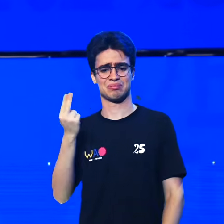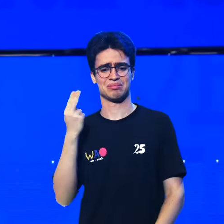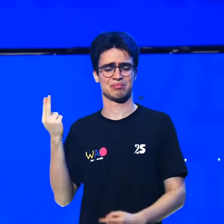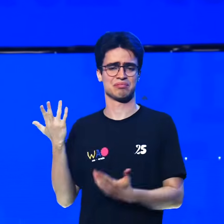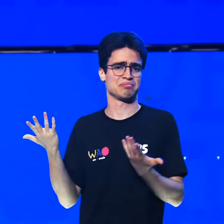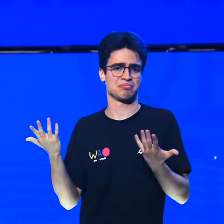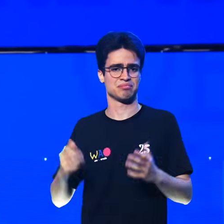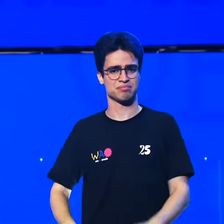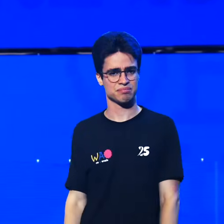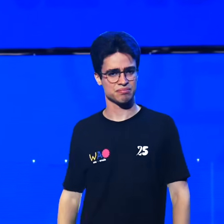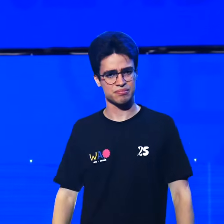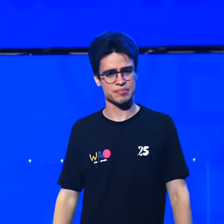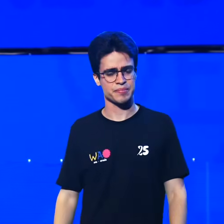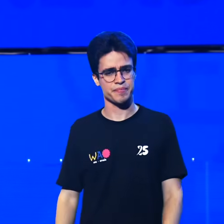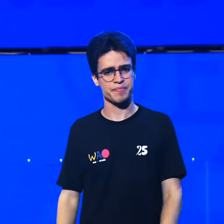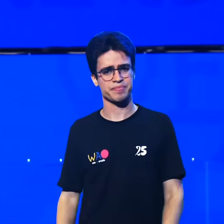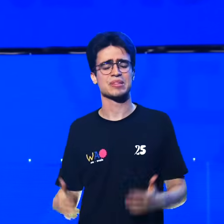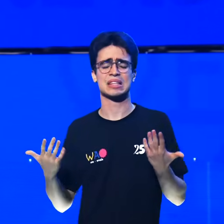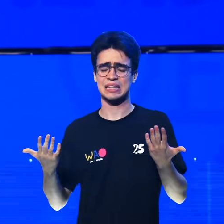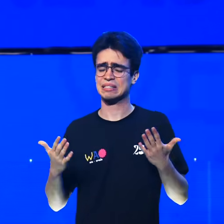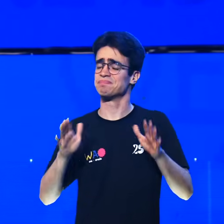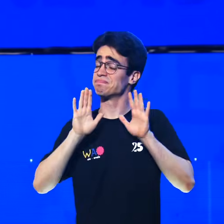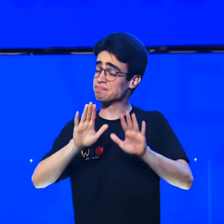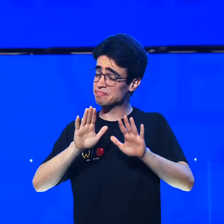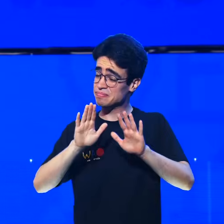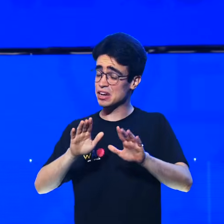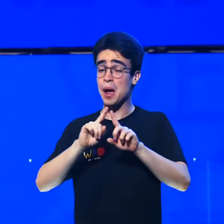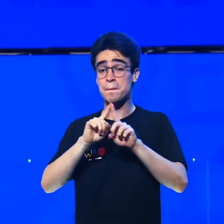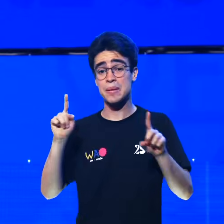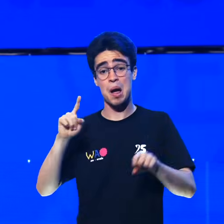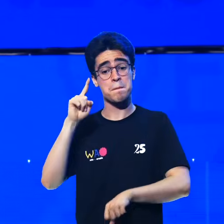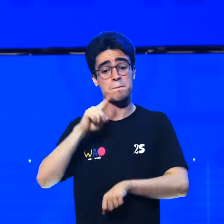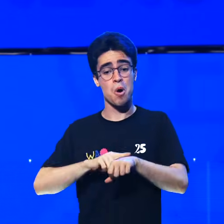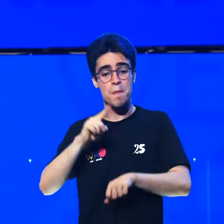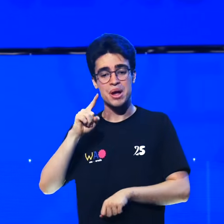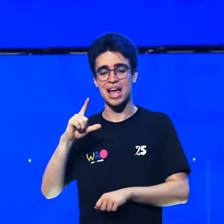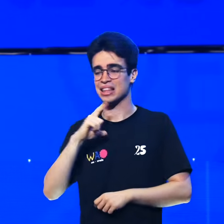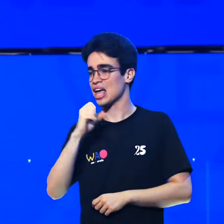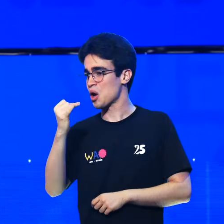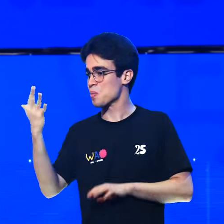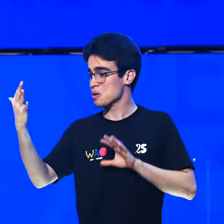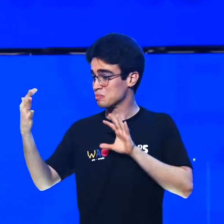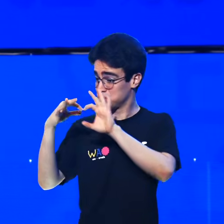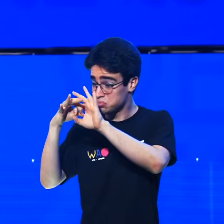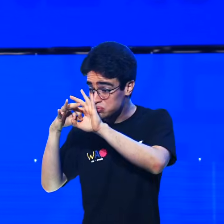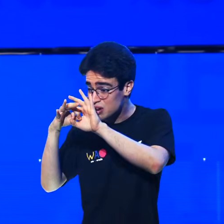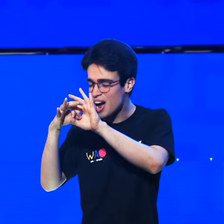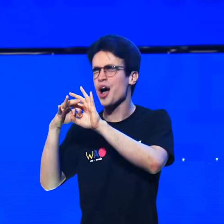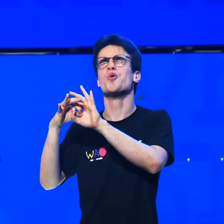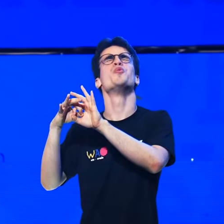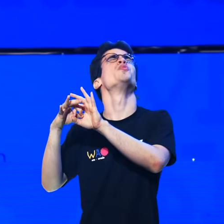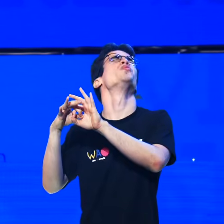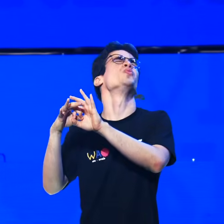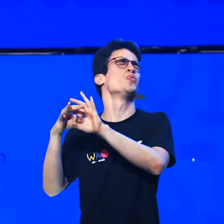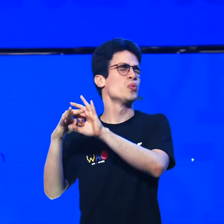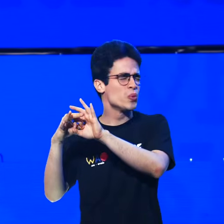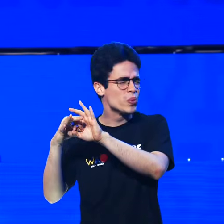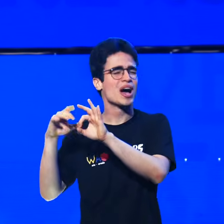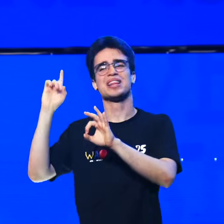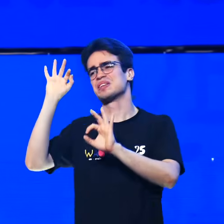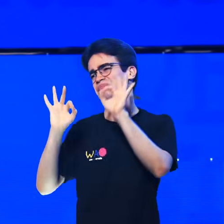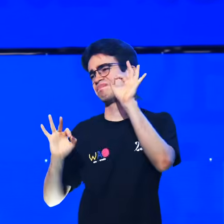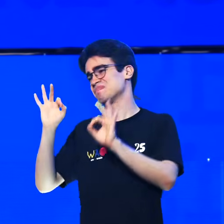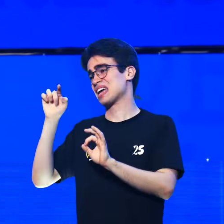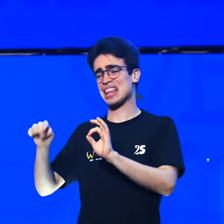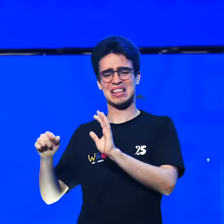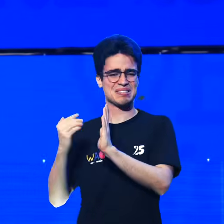favor para você. Irmãos, mas quando Deus nos conecta, Deus está movimentando algo maior do que a